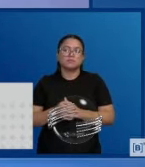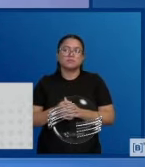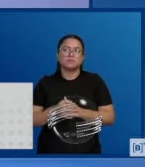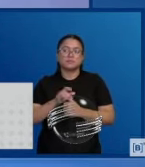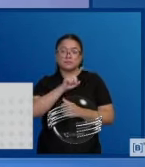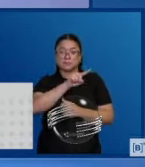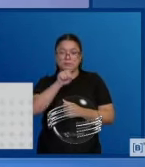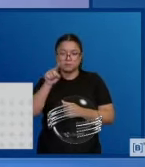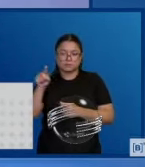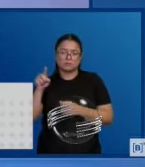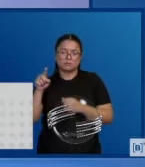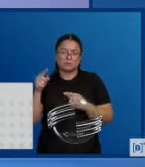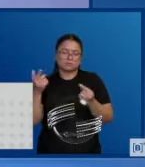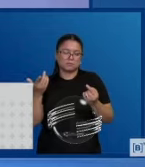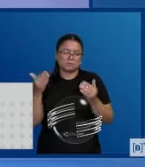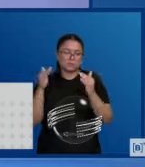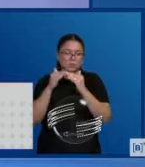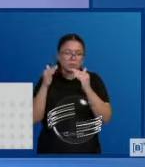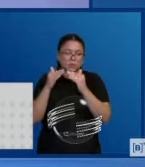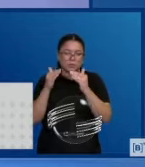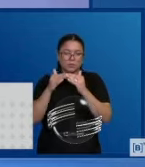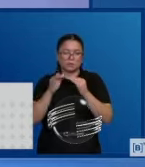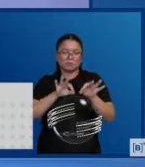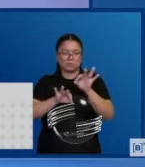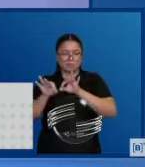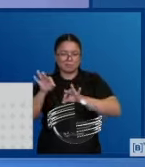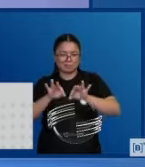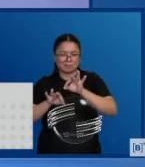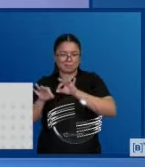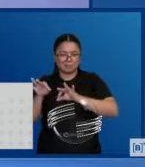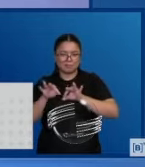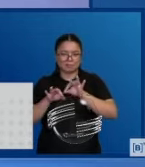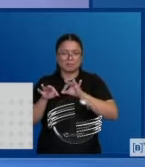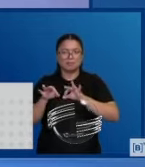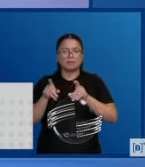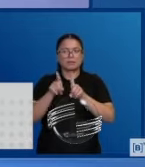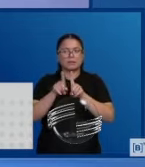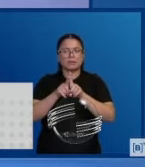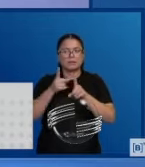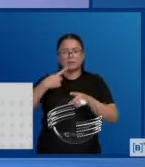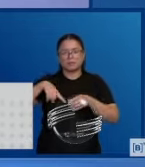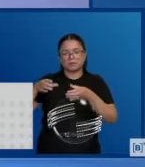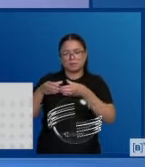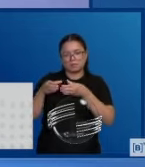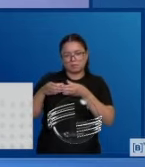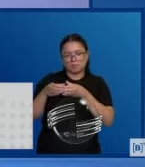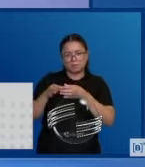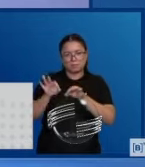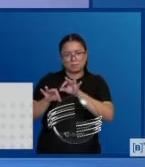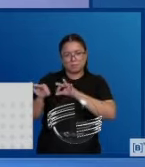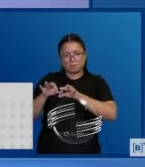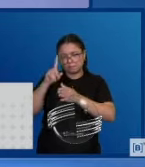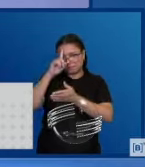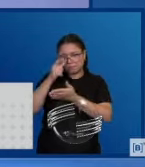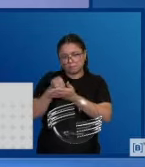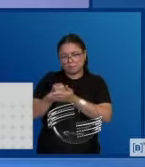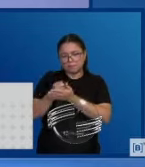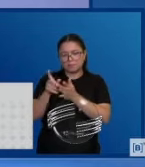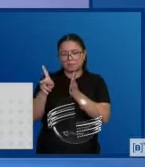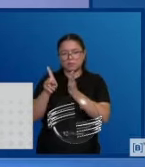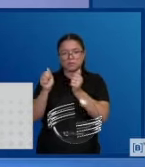concordaram em fazer esse certame. Montamos o comitê técnico, à frente a